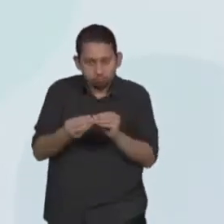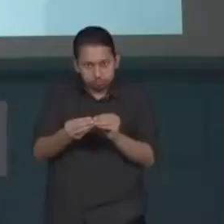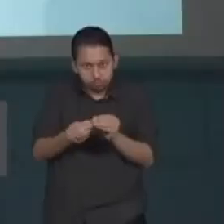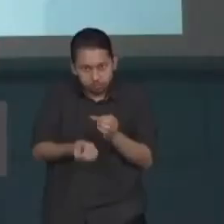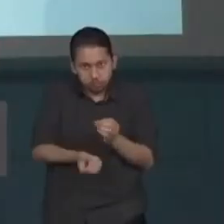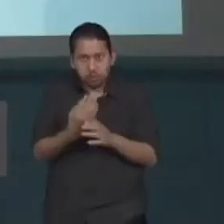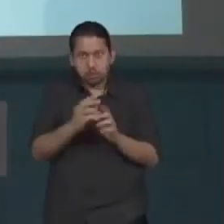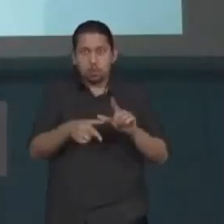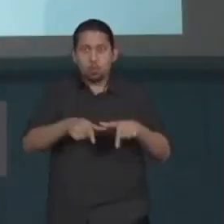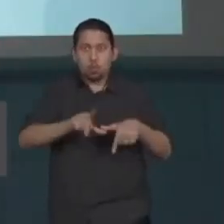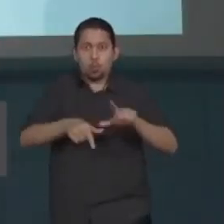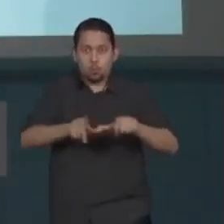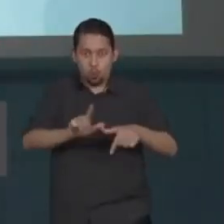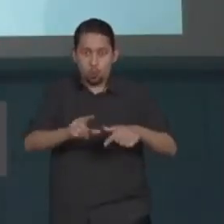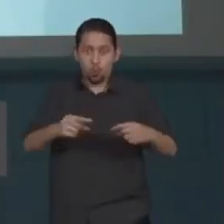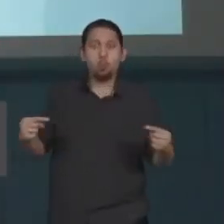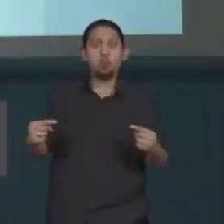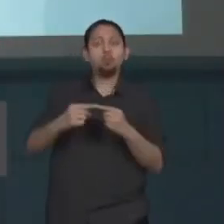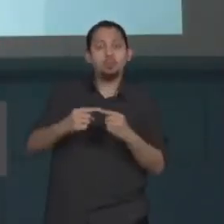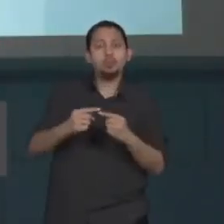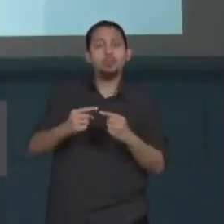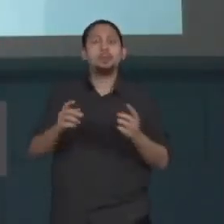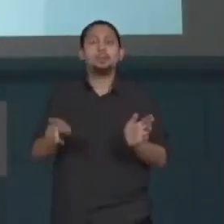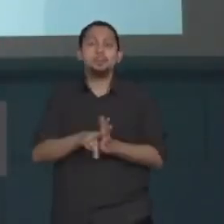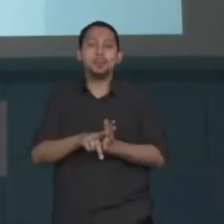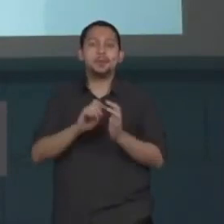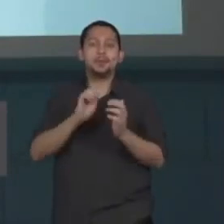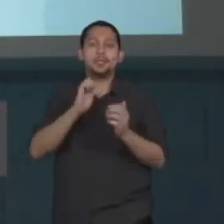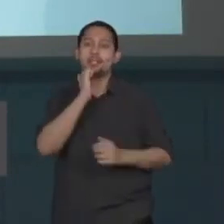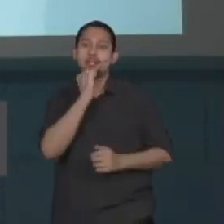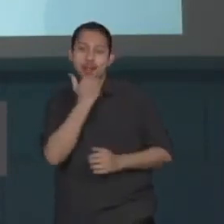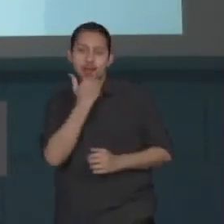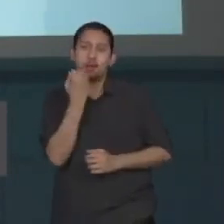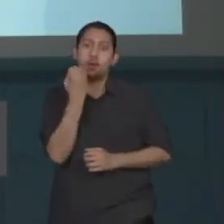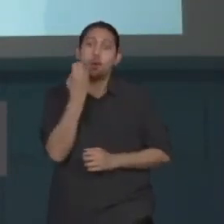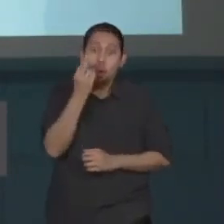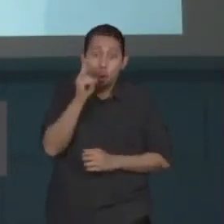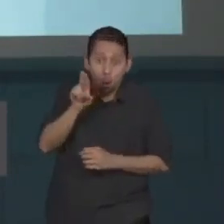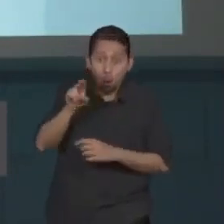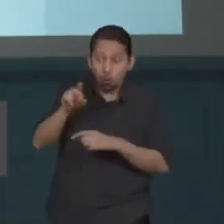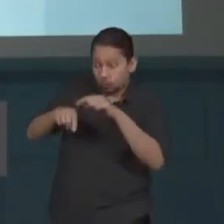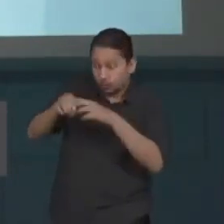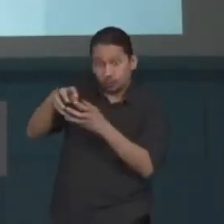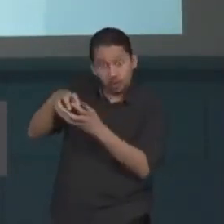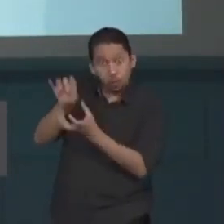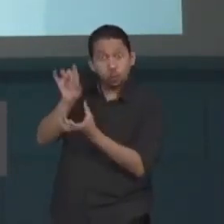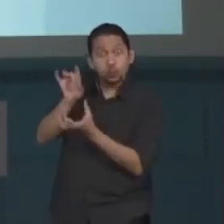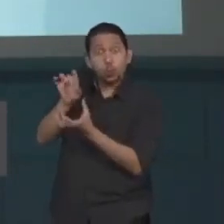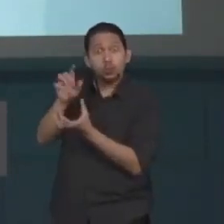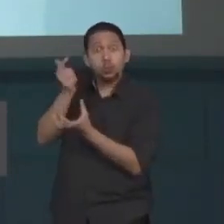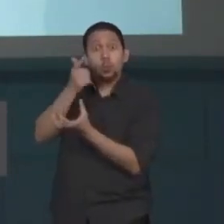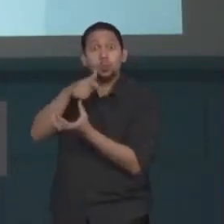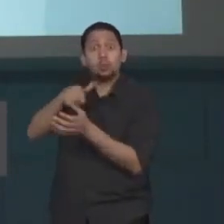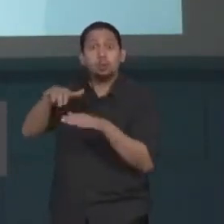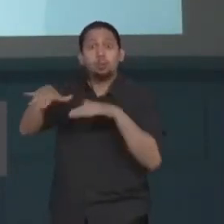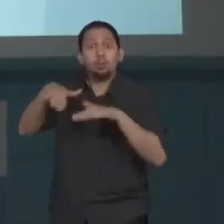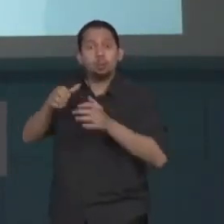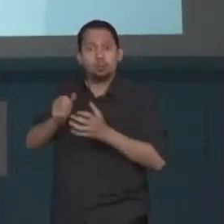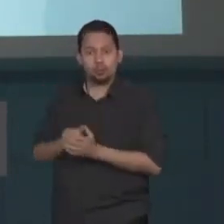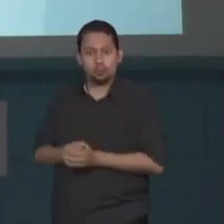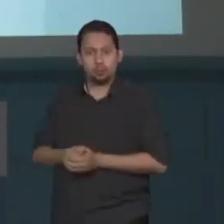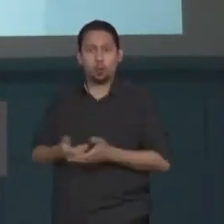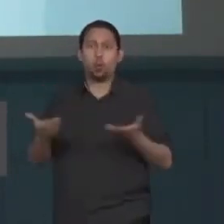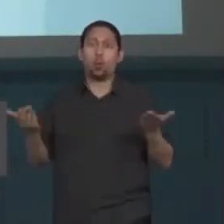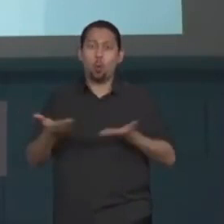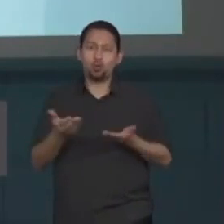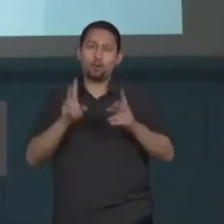utilizam conceitos da ciência ou de objetos automatizados. Então nós vamos fazer aí um artefato robótico